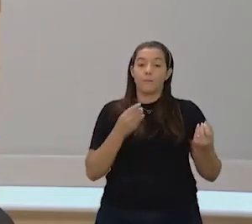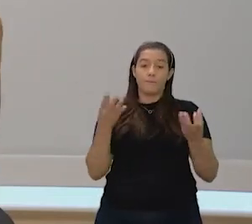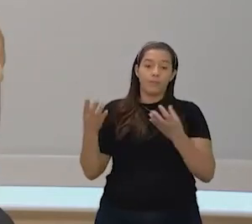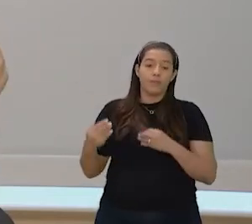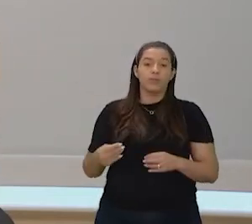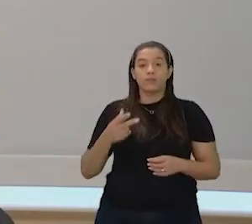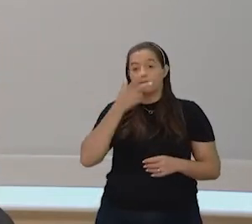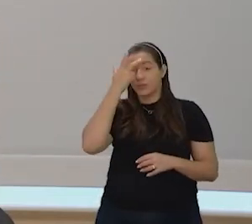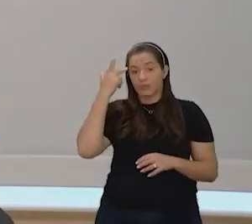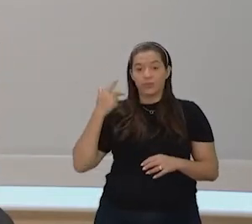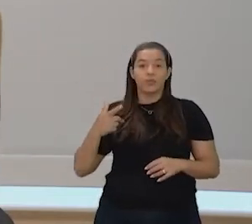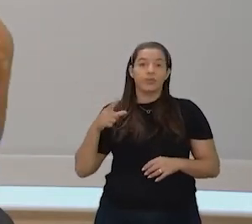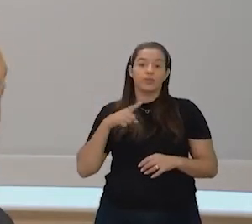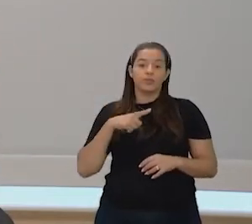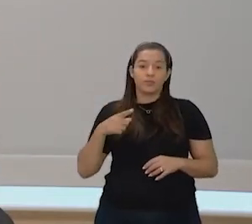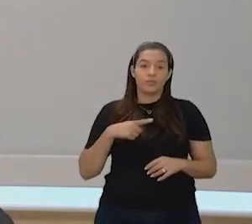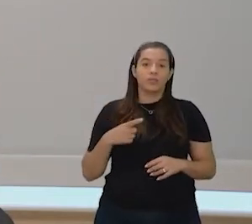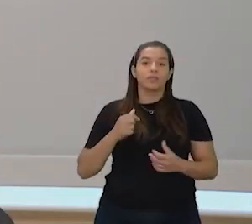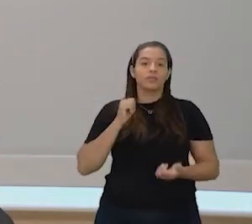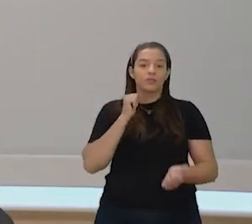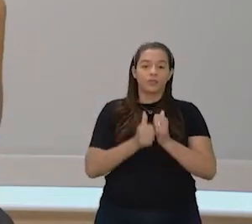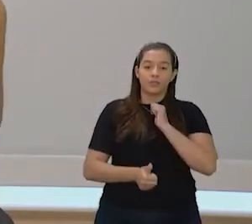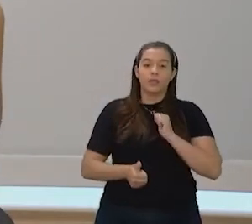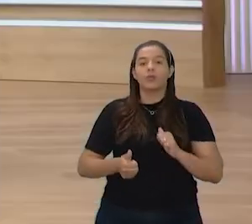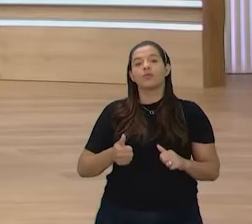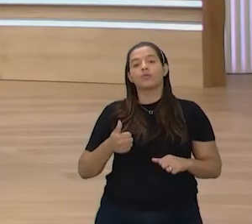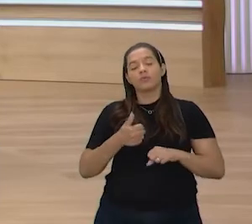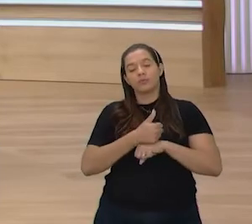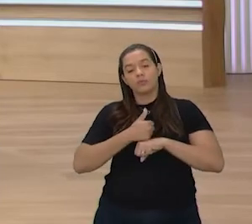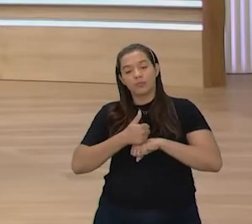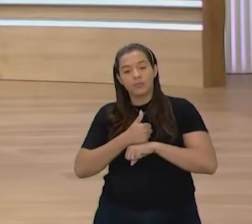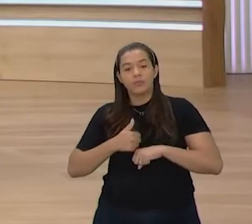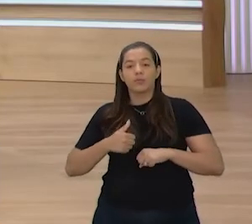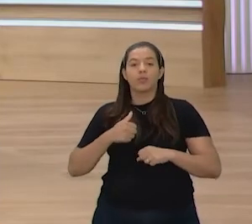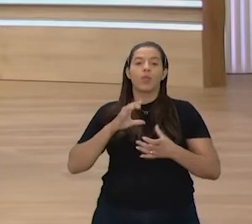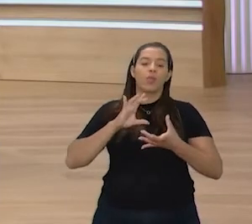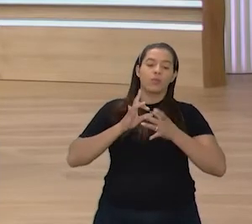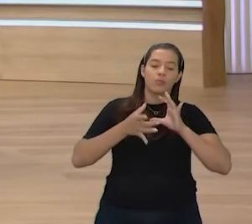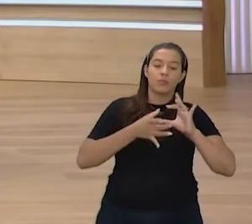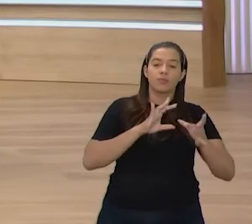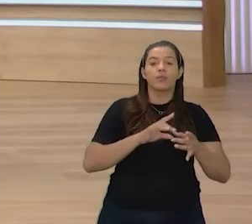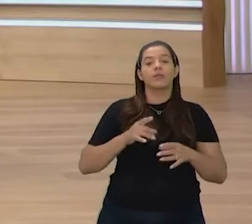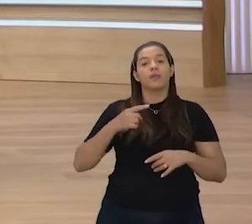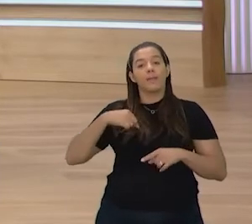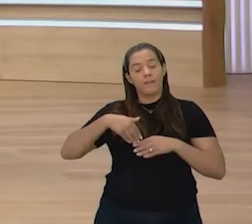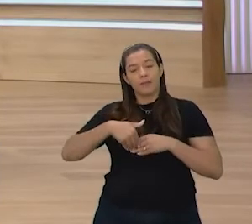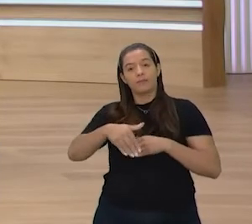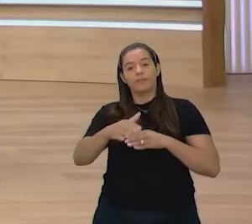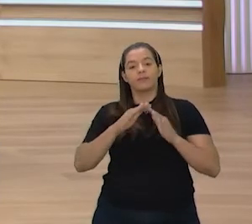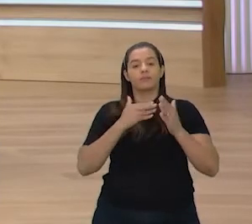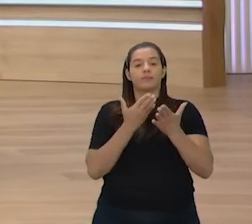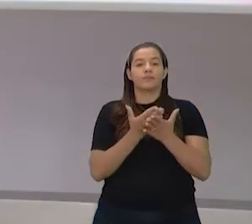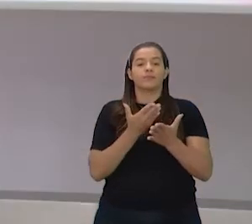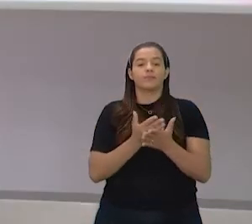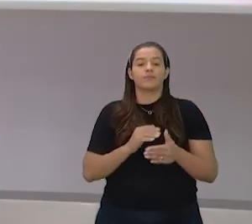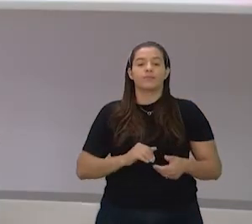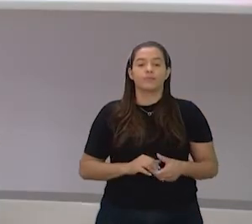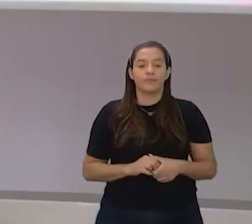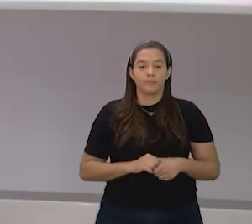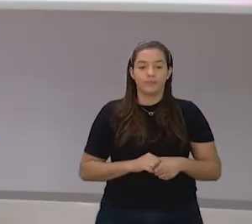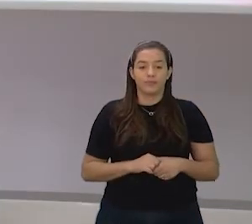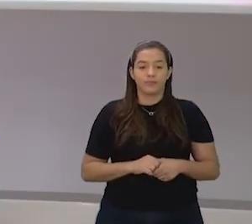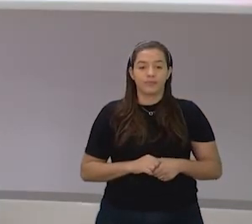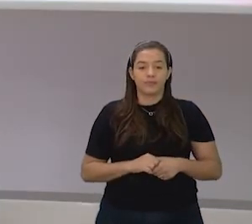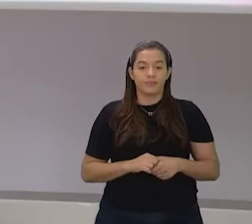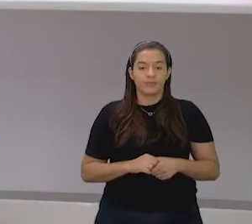pessoas viram profissionais de esporte, profissionais de Olimpíadas, a partir da escola, Mas né? a